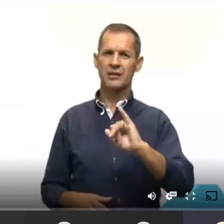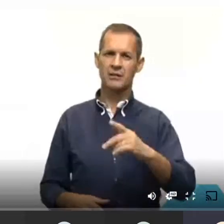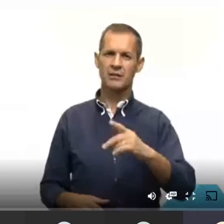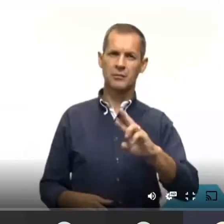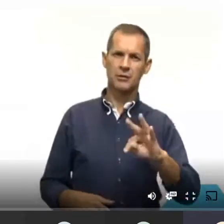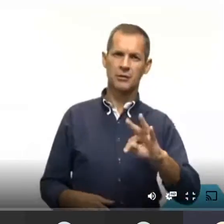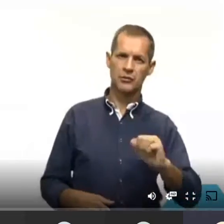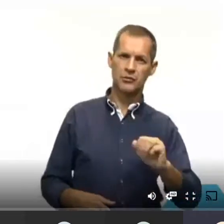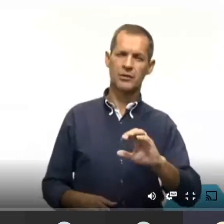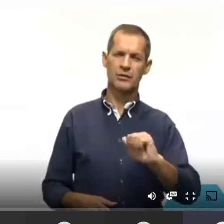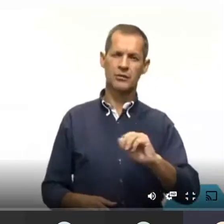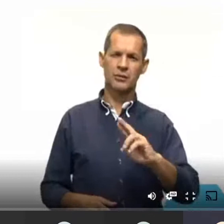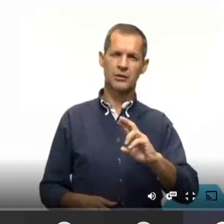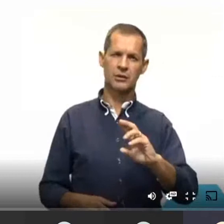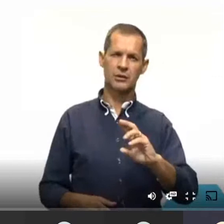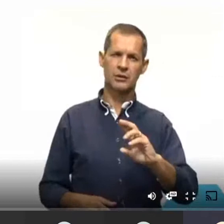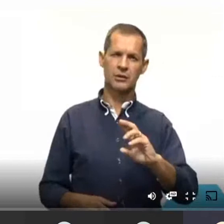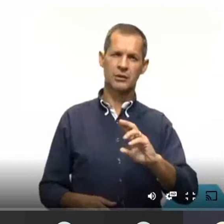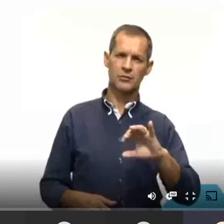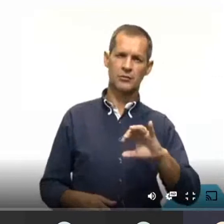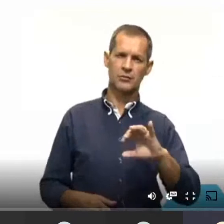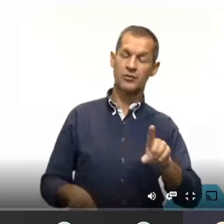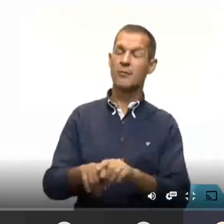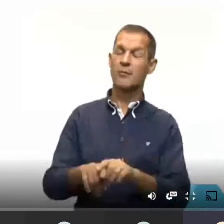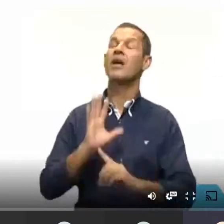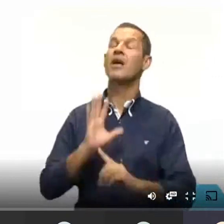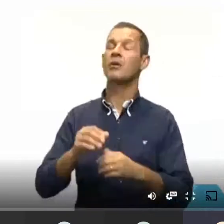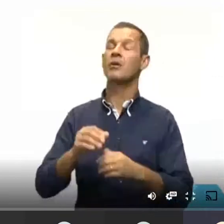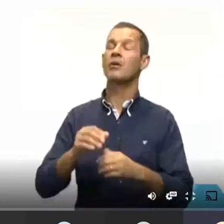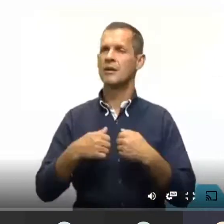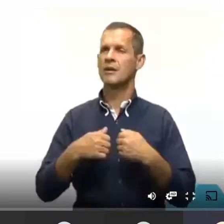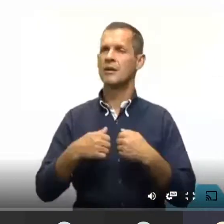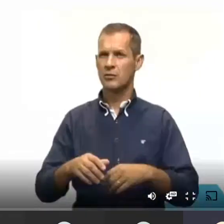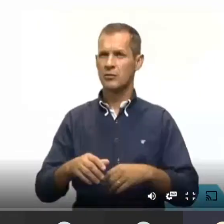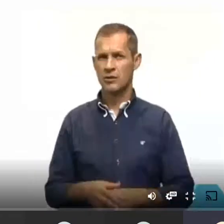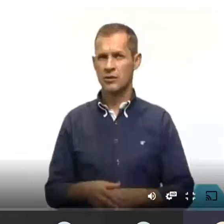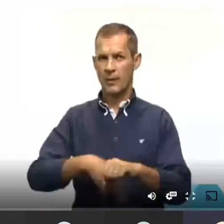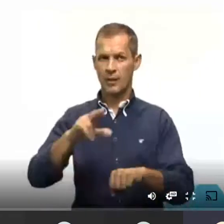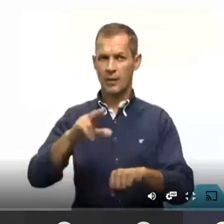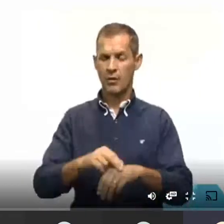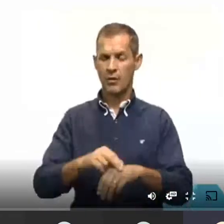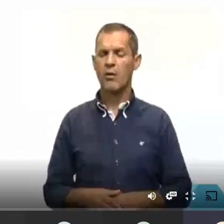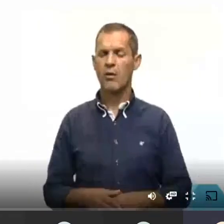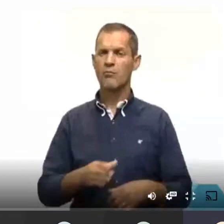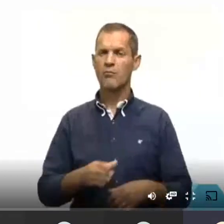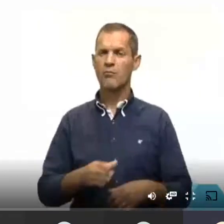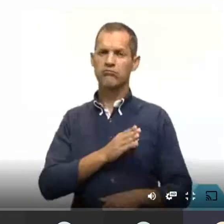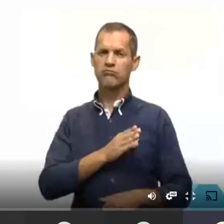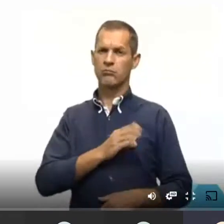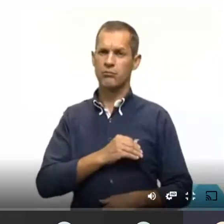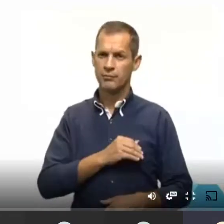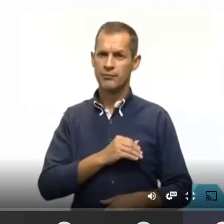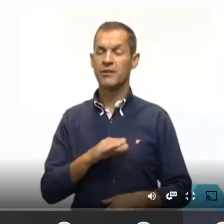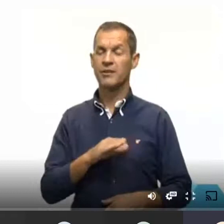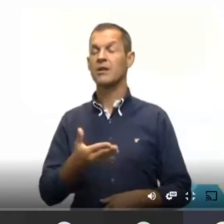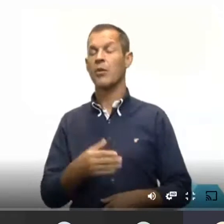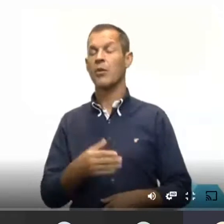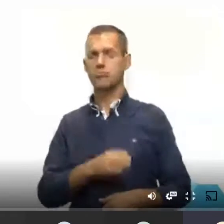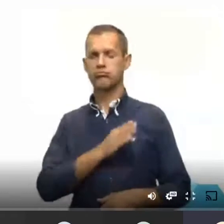Hipertrofia dos cardiomiócitos, causada pela necessidade de se compensar uma área infartada. Ou